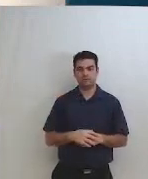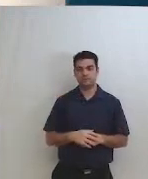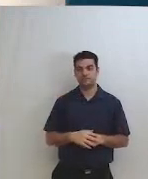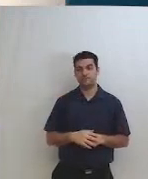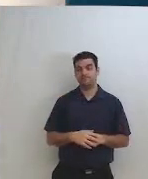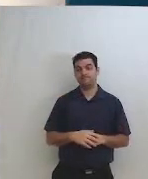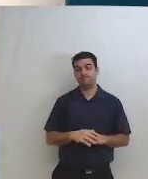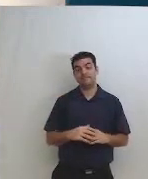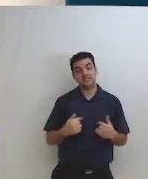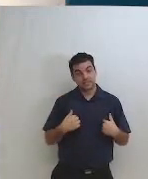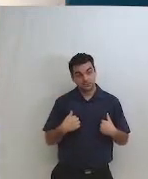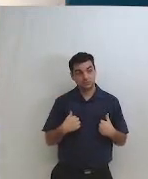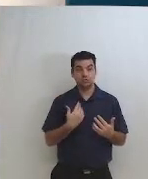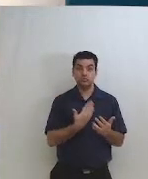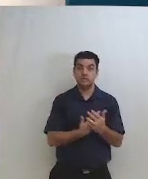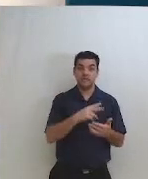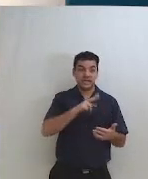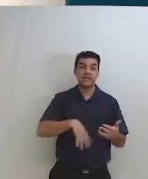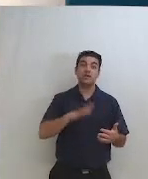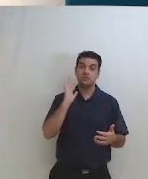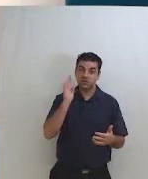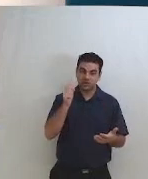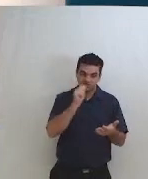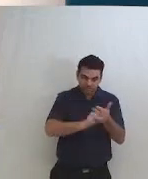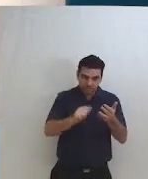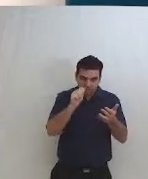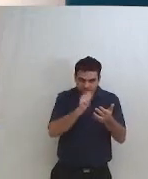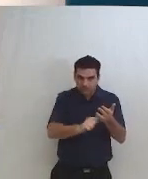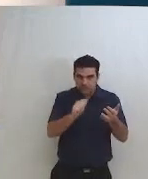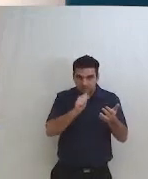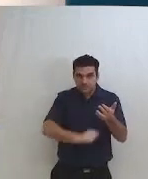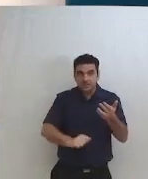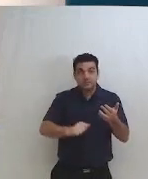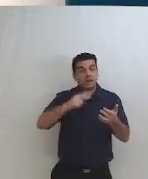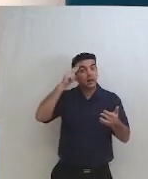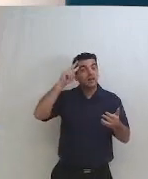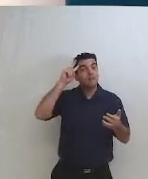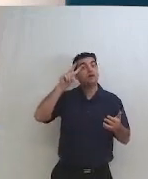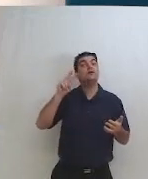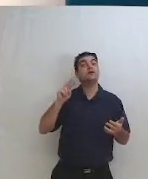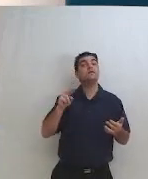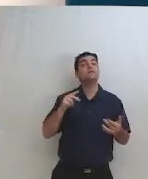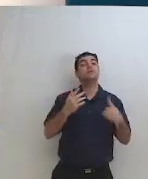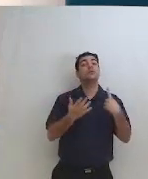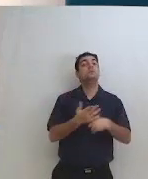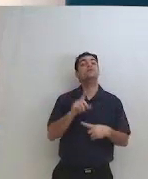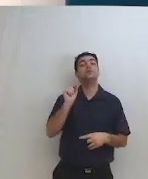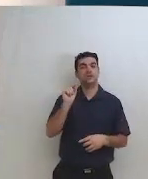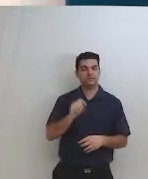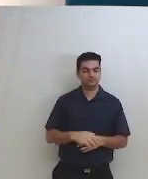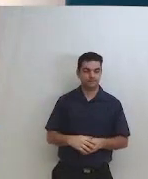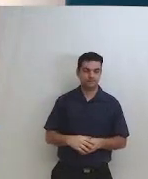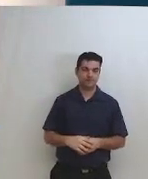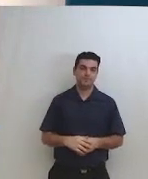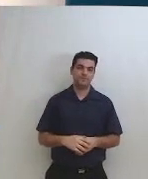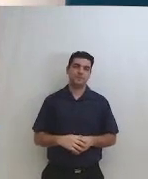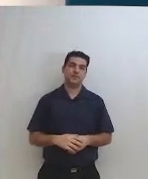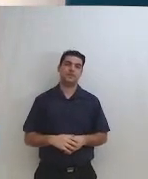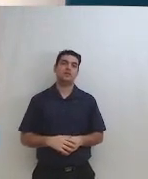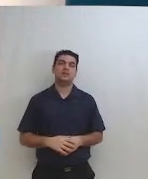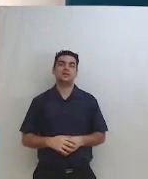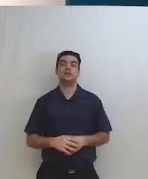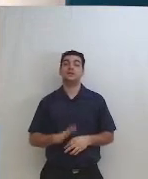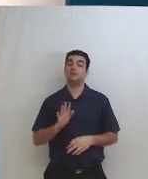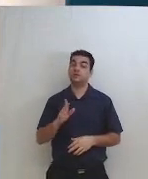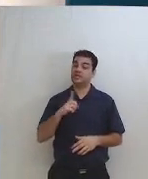processo e grifei, inclusive, a parte do voto que estabelece assim. Sem razão, isto porque consta dos autos, as